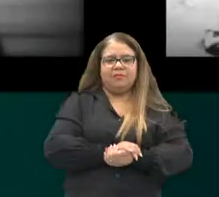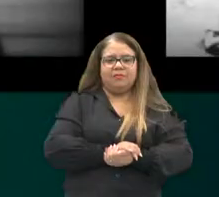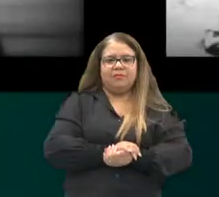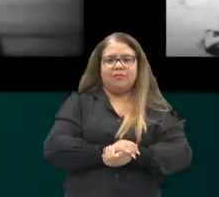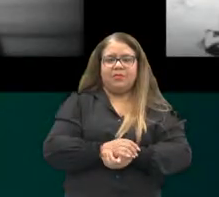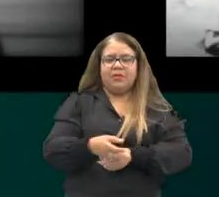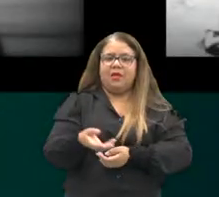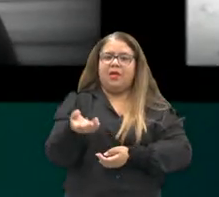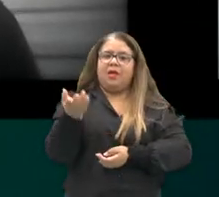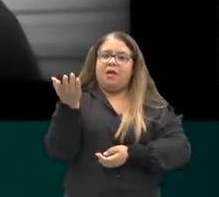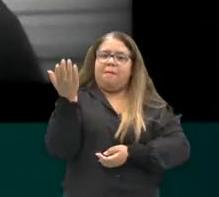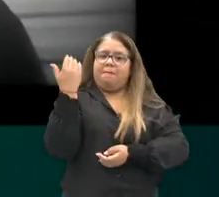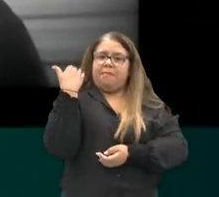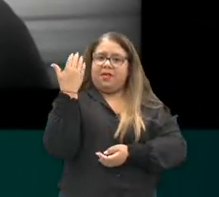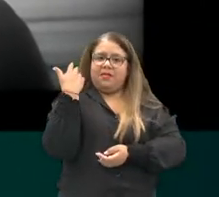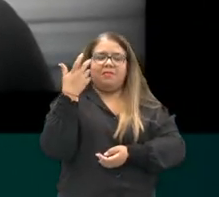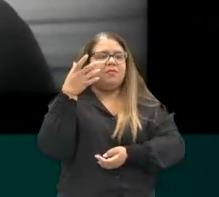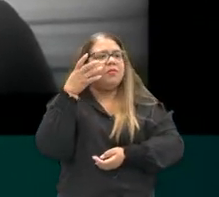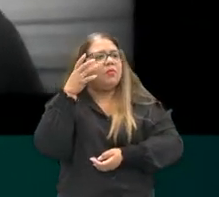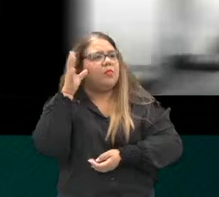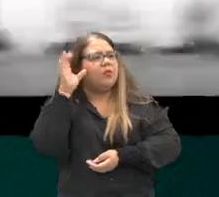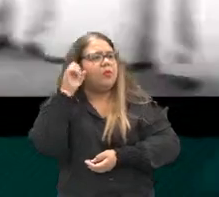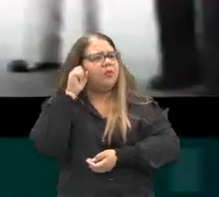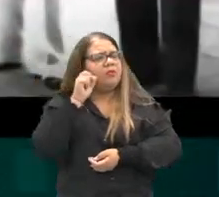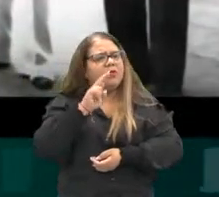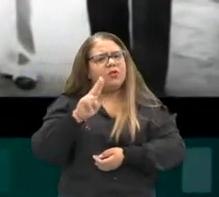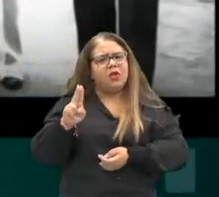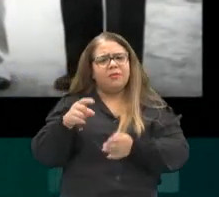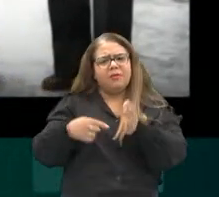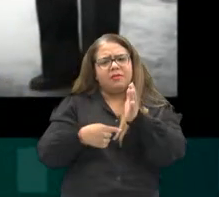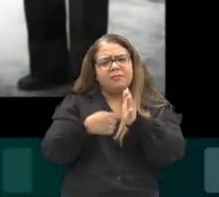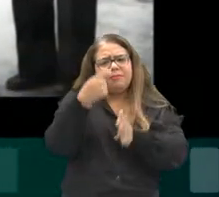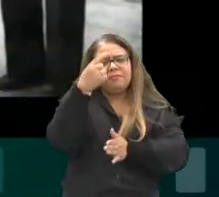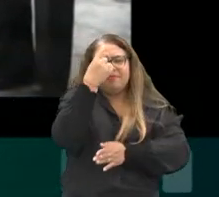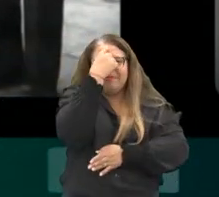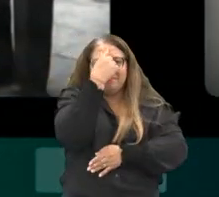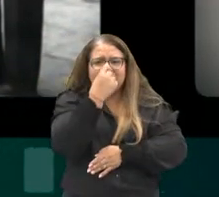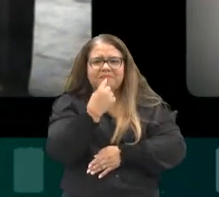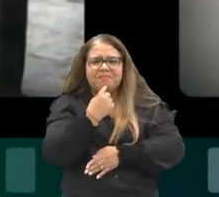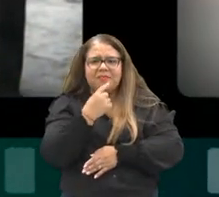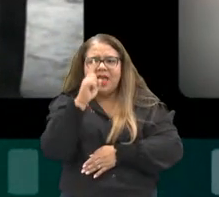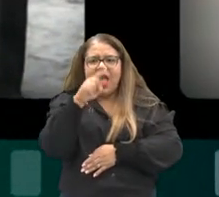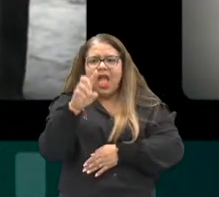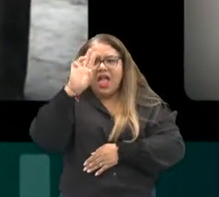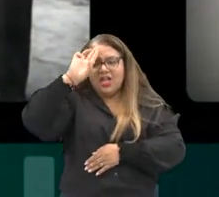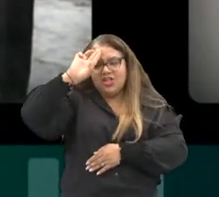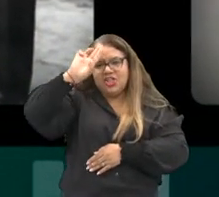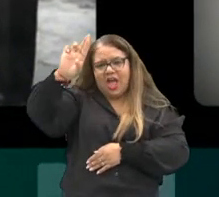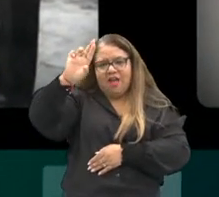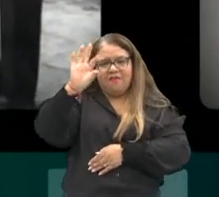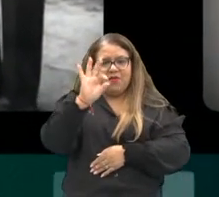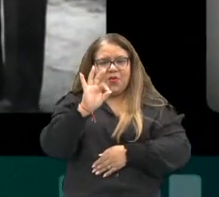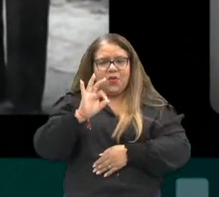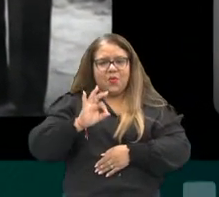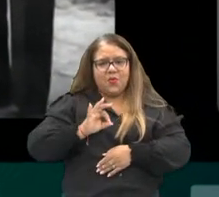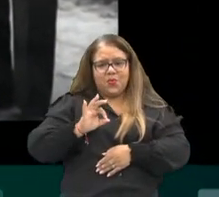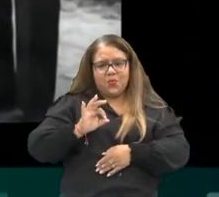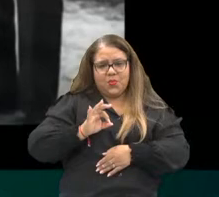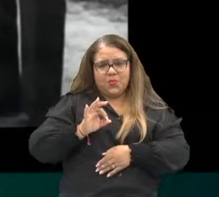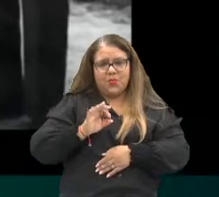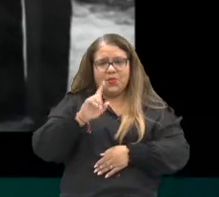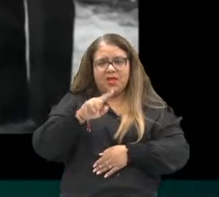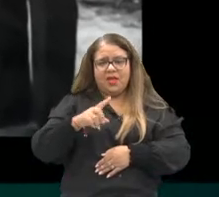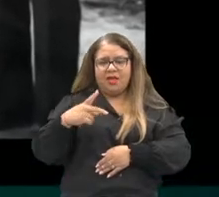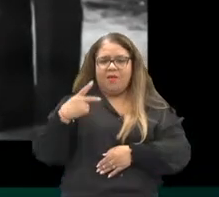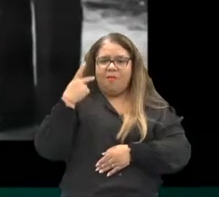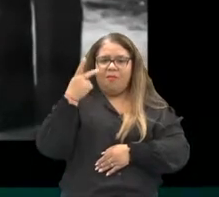A gente ouve o nome dele, a primeira imagem é a do chefe de polícia política do ex-presidente do